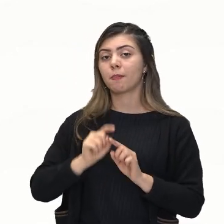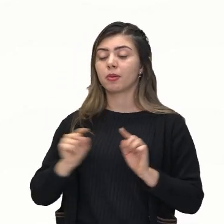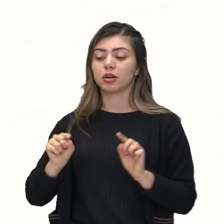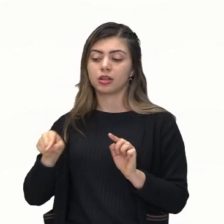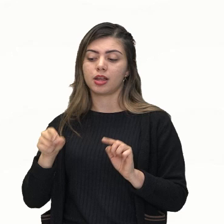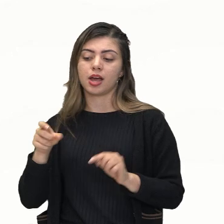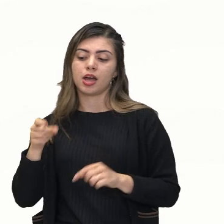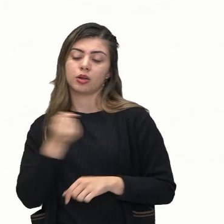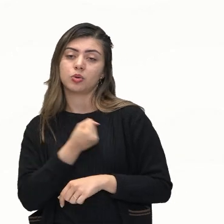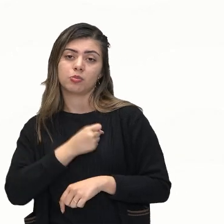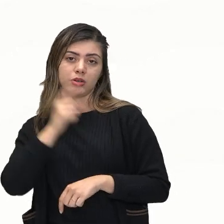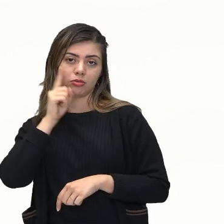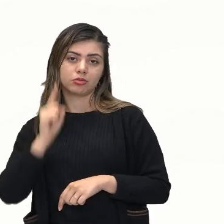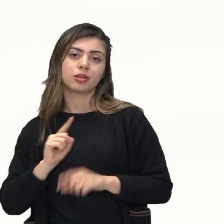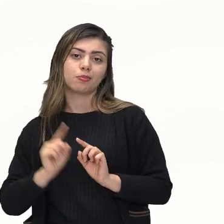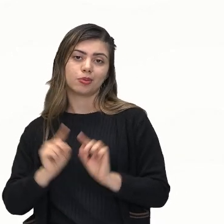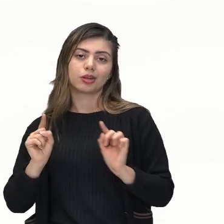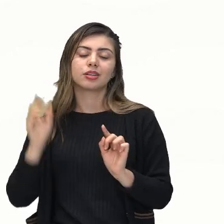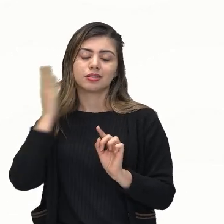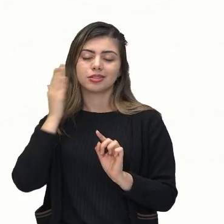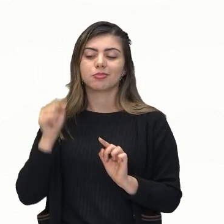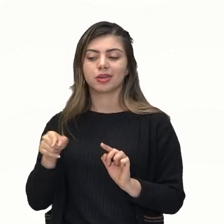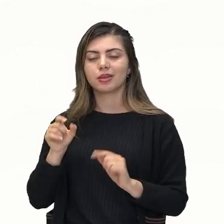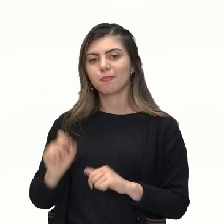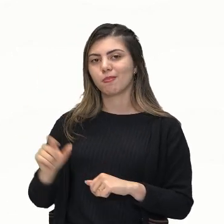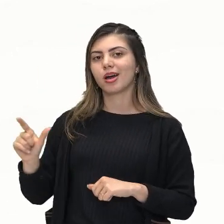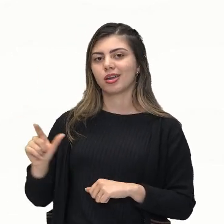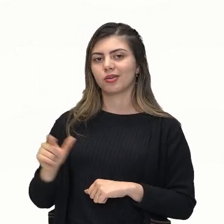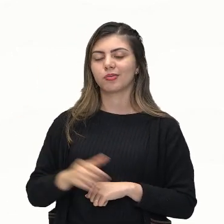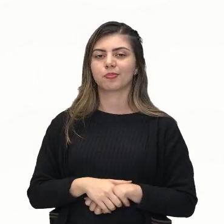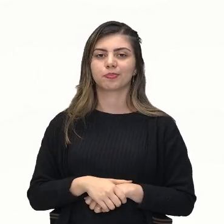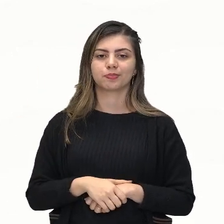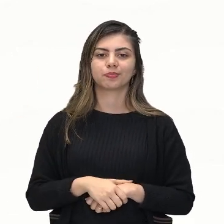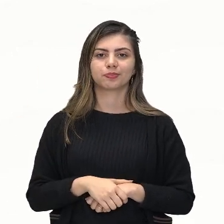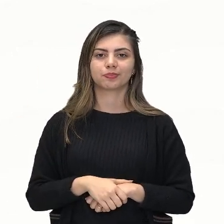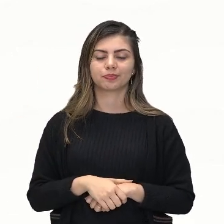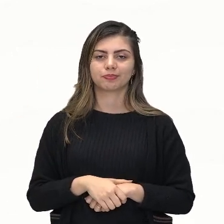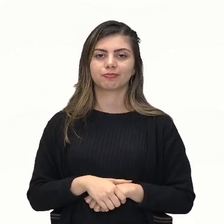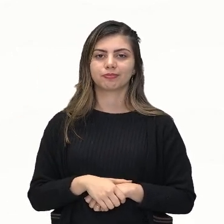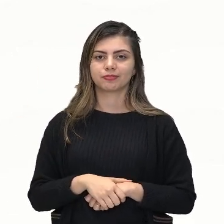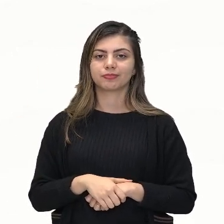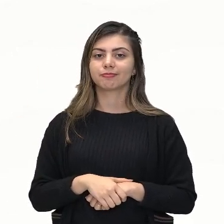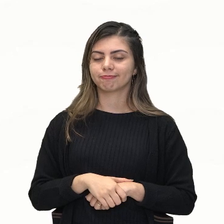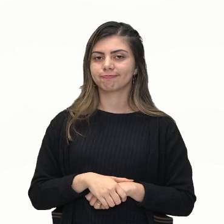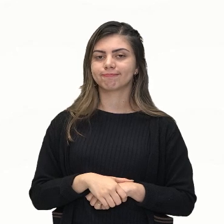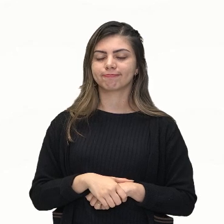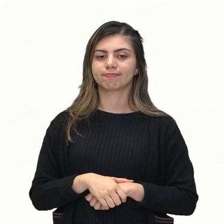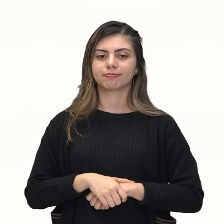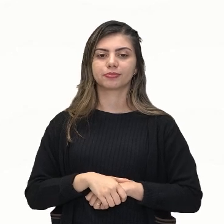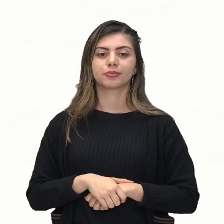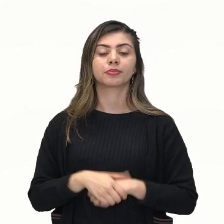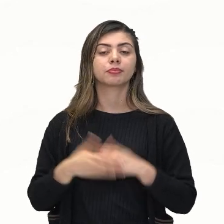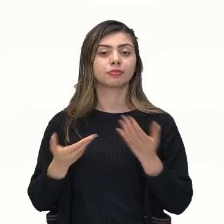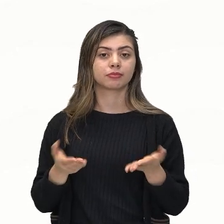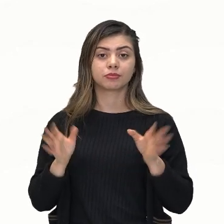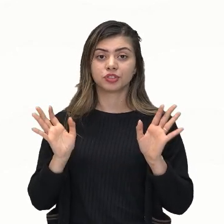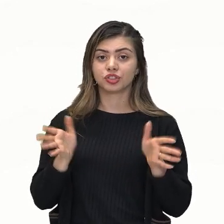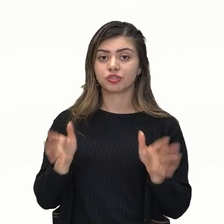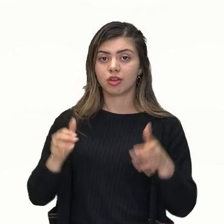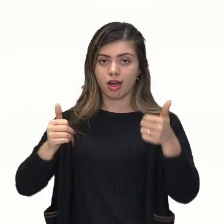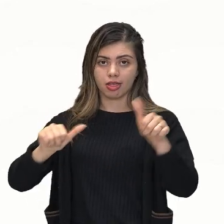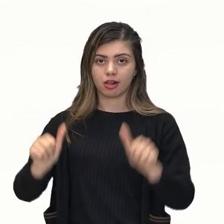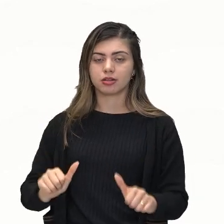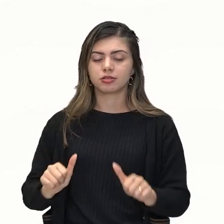valor dele. Mas eu sei que ele será maior do que 2,5. Certo? Feito isso, agora